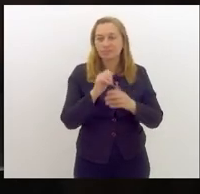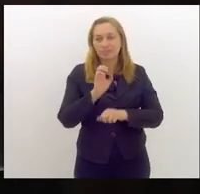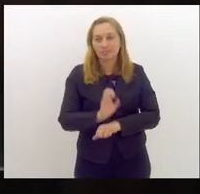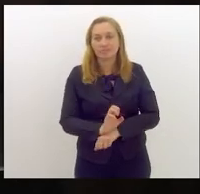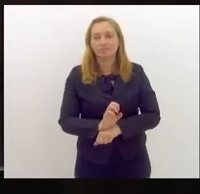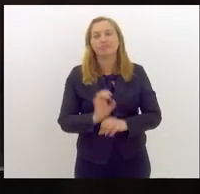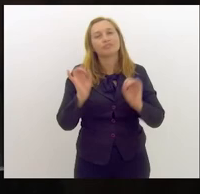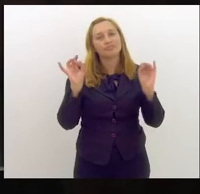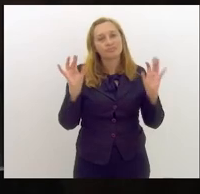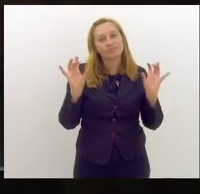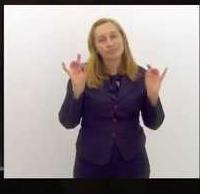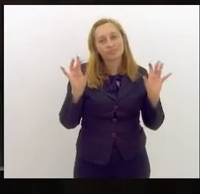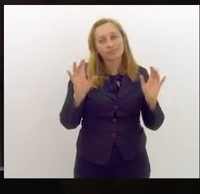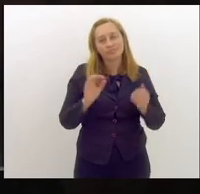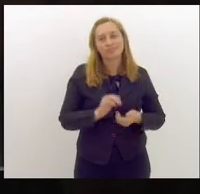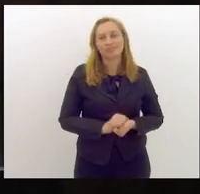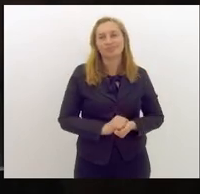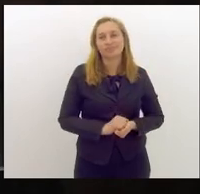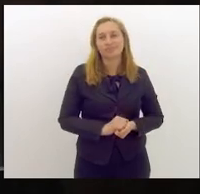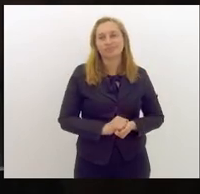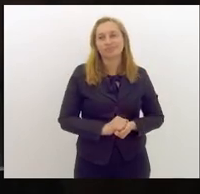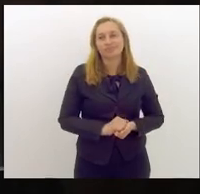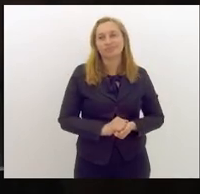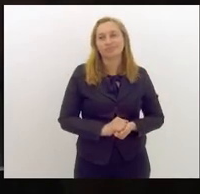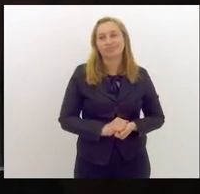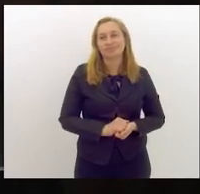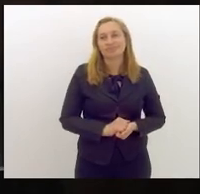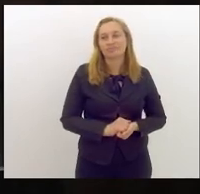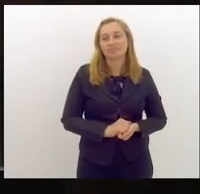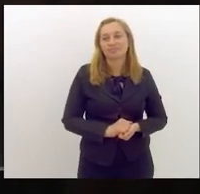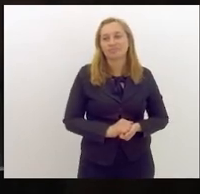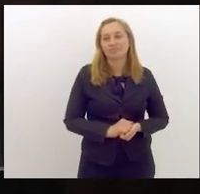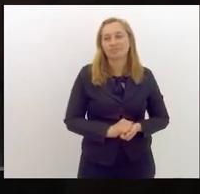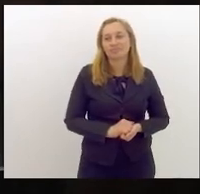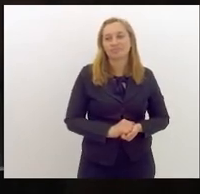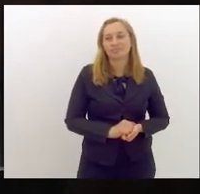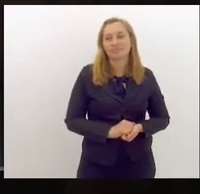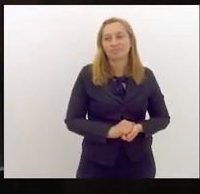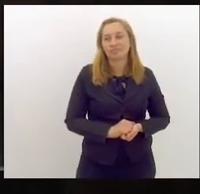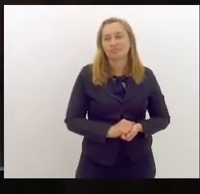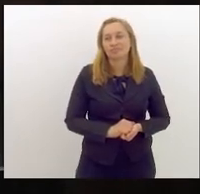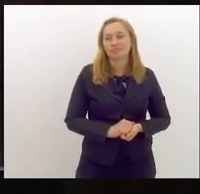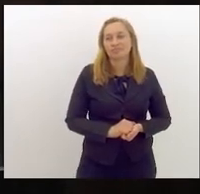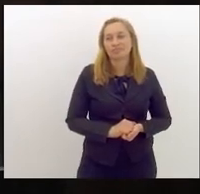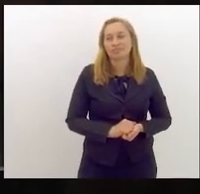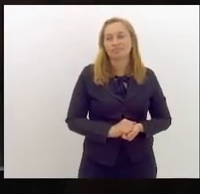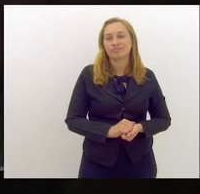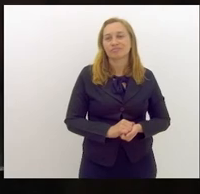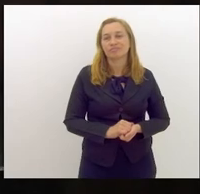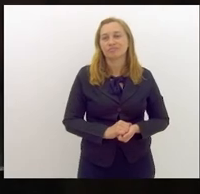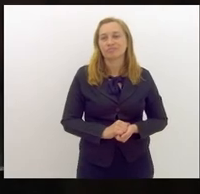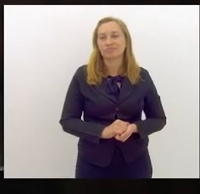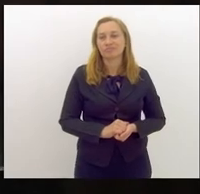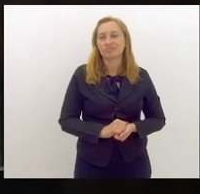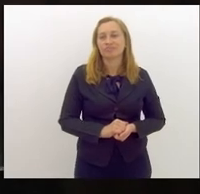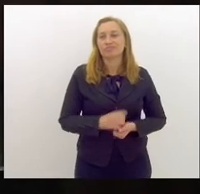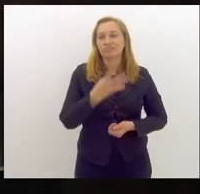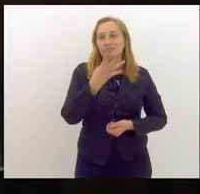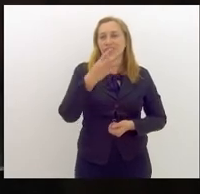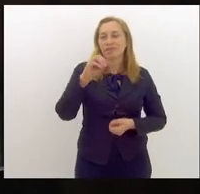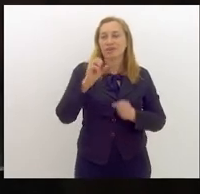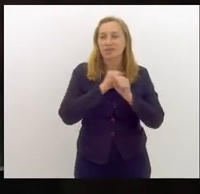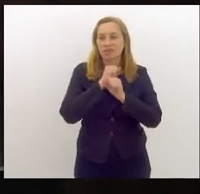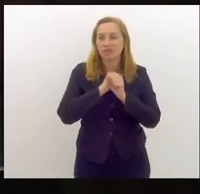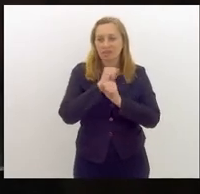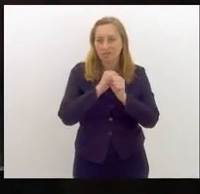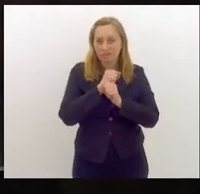em especialmente da região durante o qual durante 40 anos